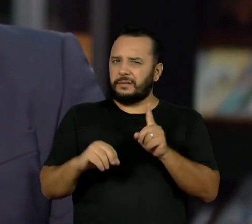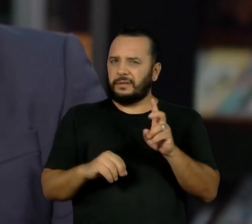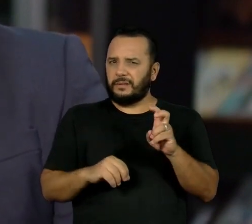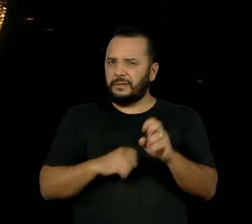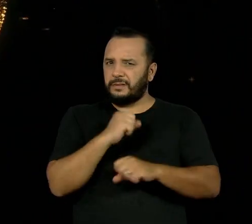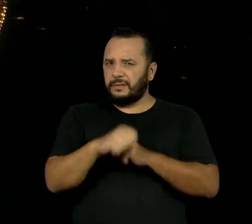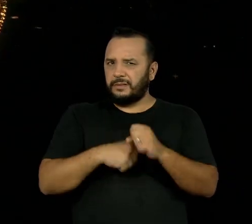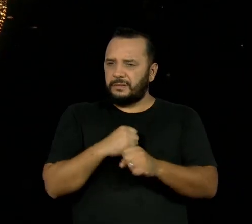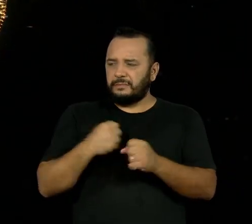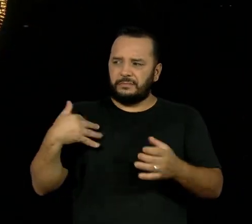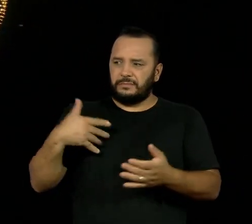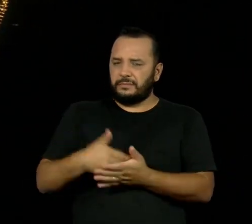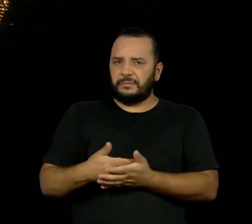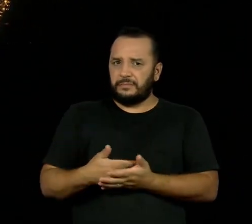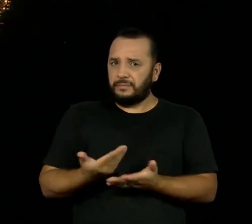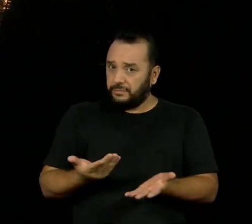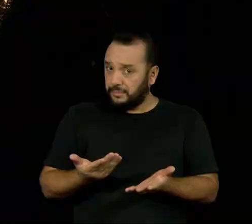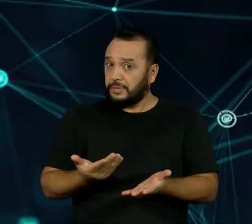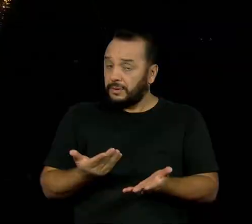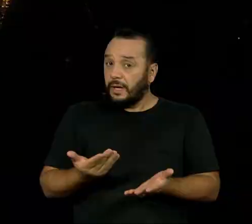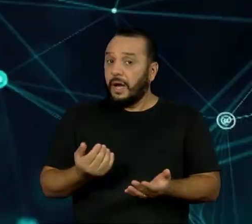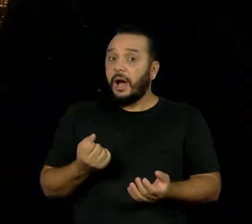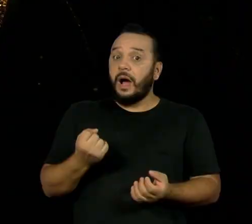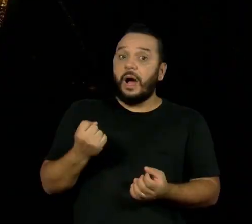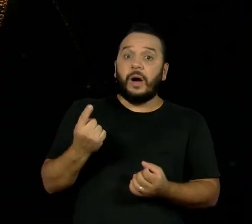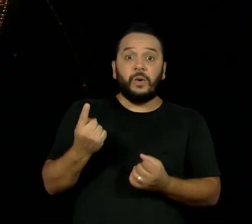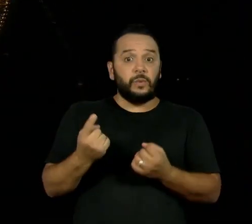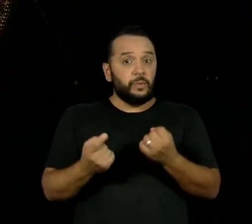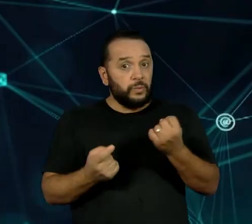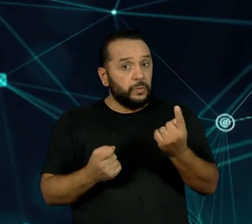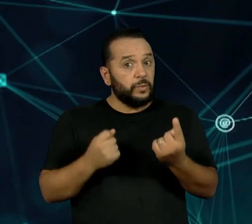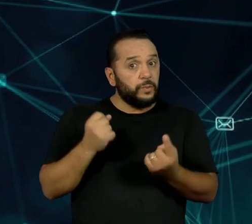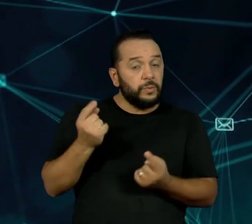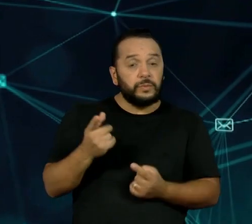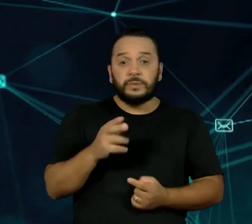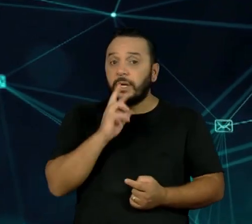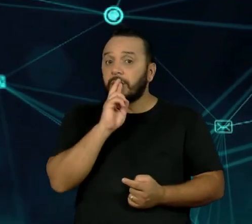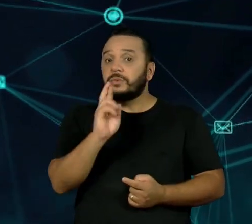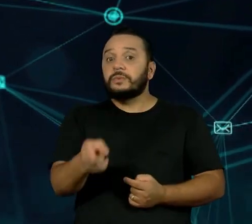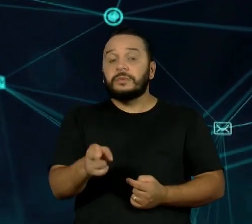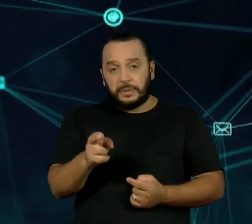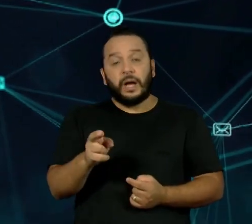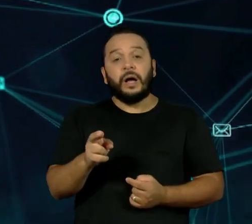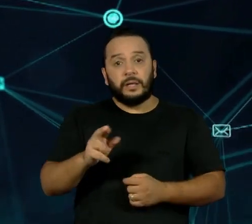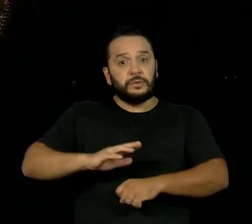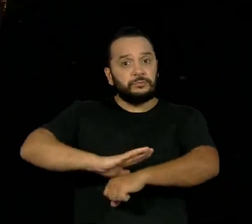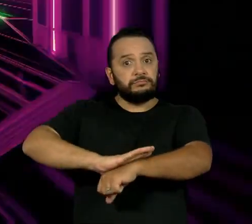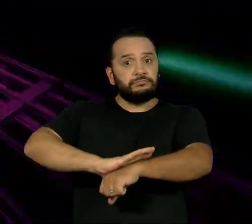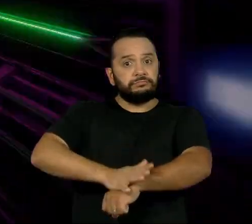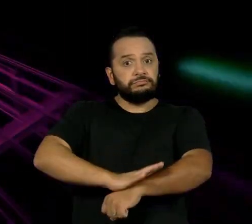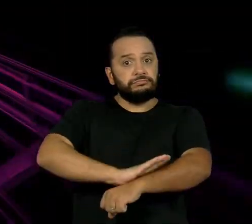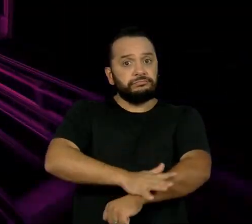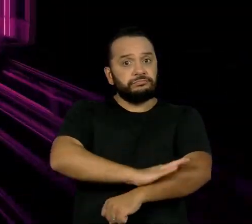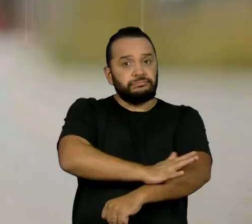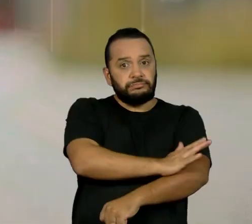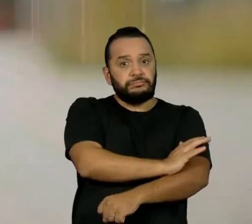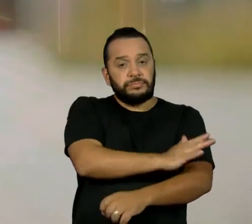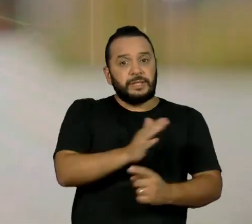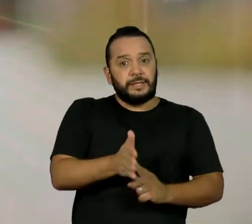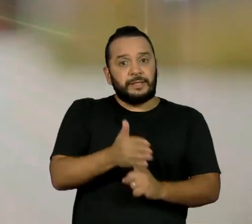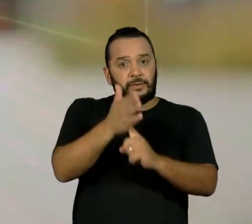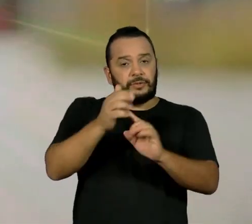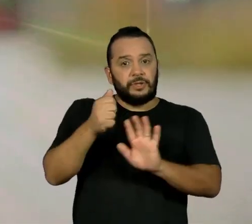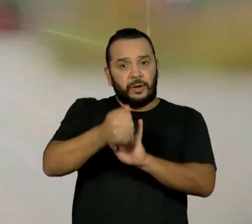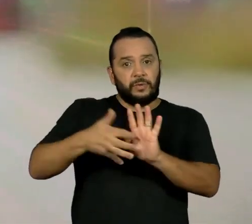algo novo, sobre alguns resultados discriminatórios em tecnologias algorítmicas, que podem ir do